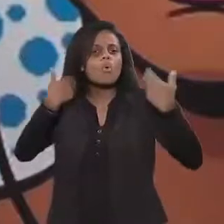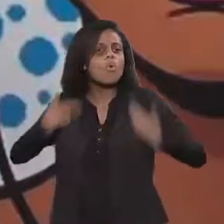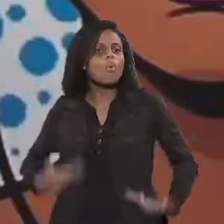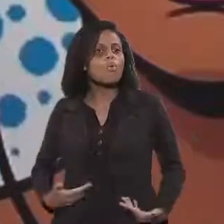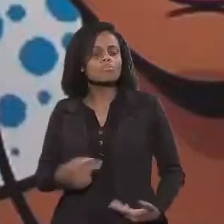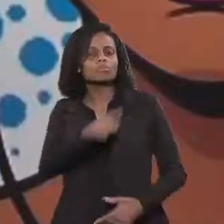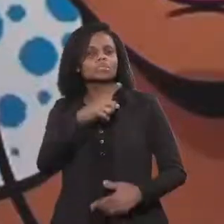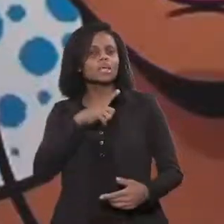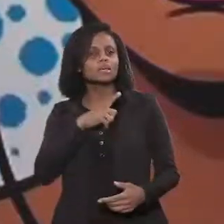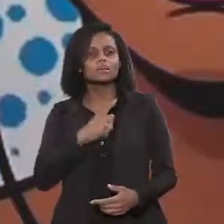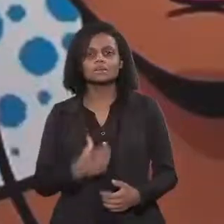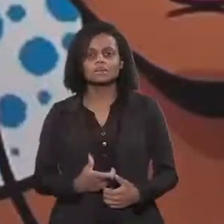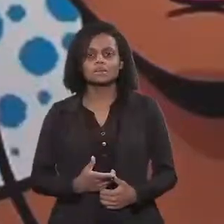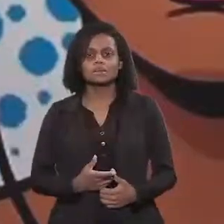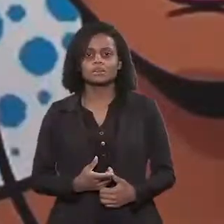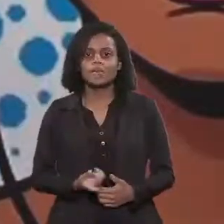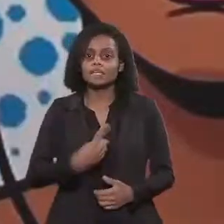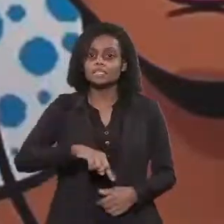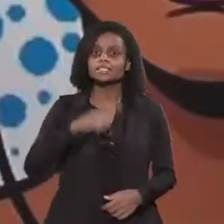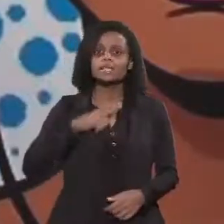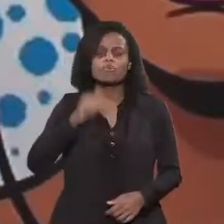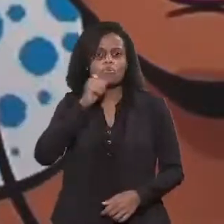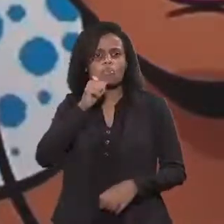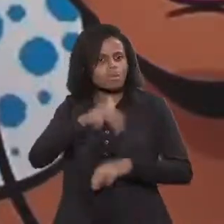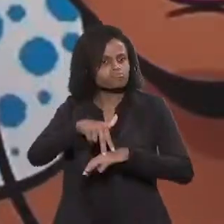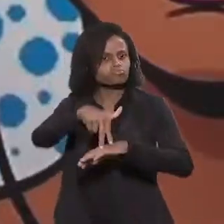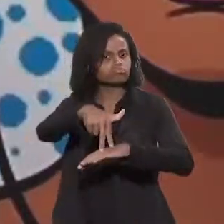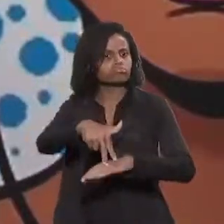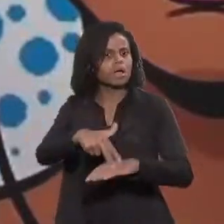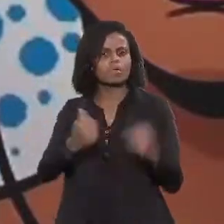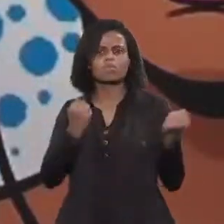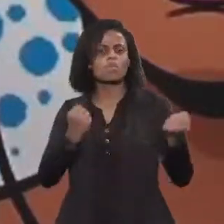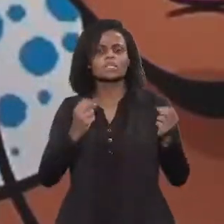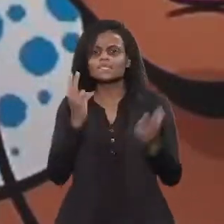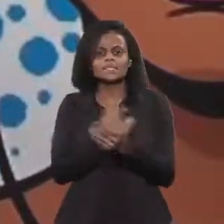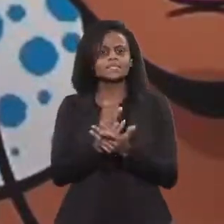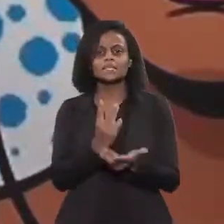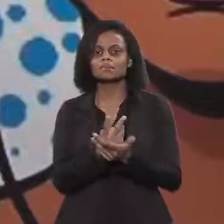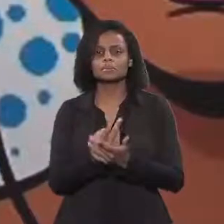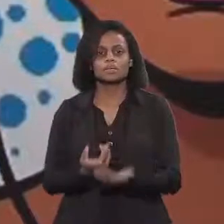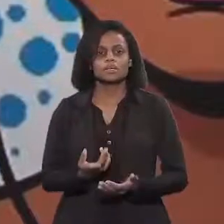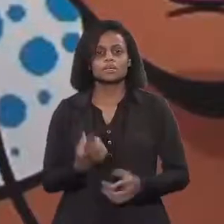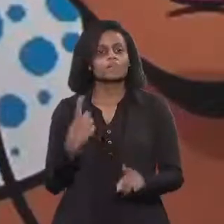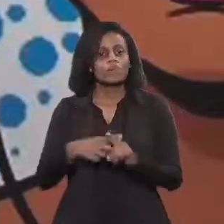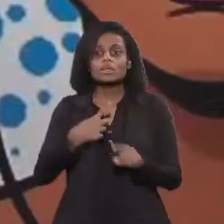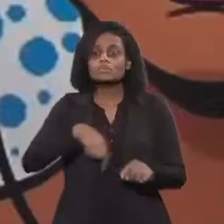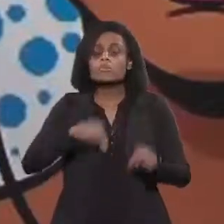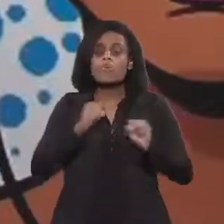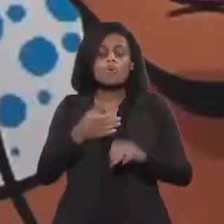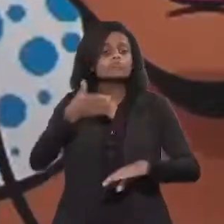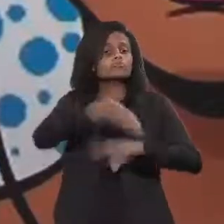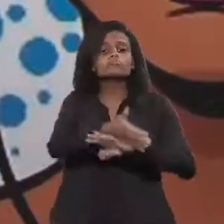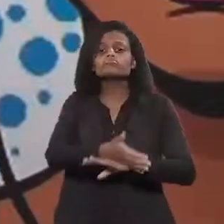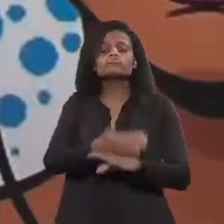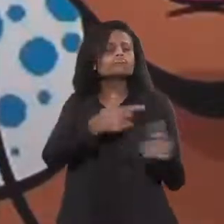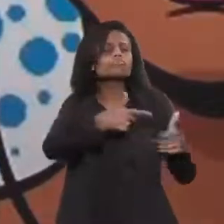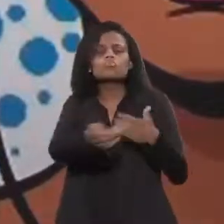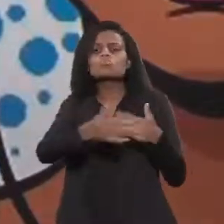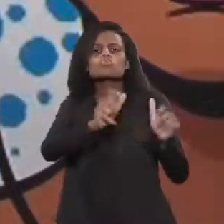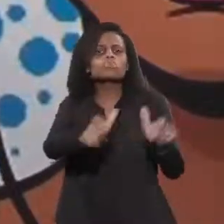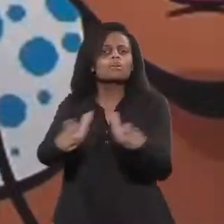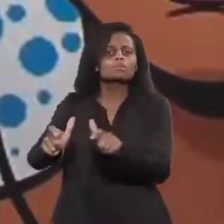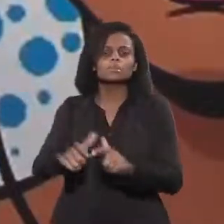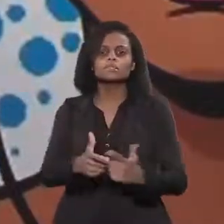corpo também, entendeu? A gente tem, como mulher, se colocar no lugar de potência sempre, sabe? Porque é isso, a gente pode ocupar qualquer